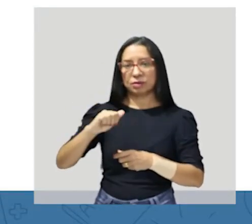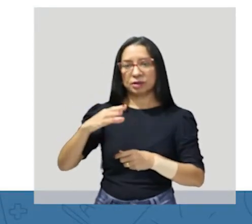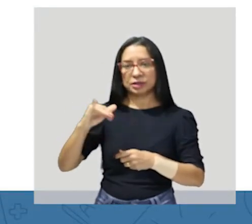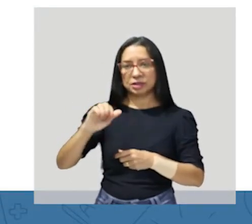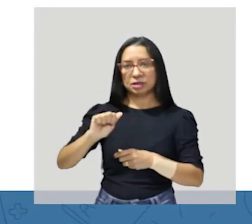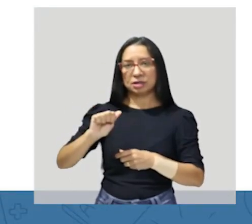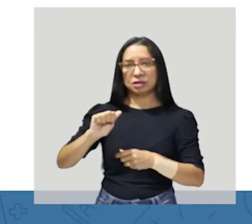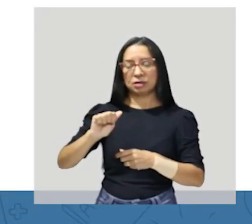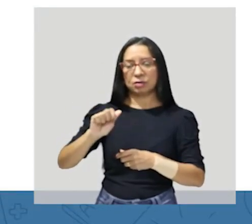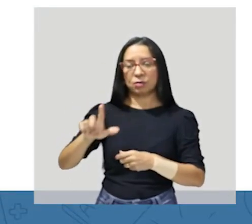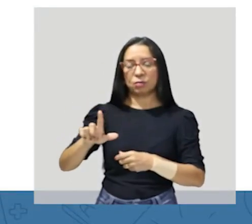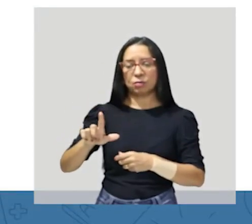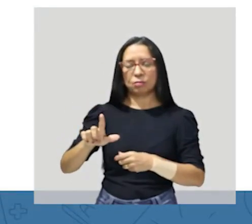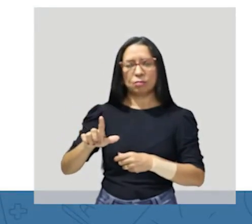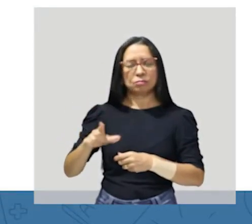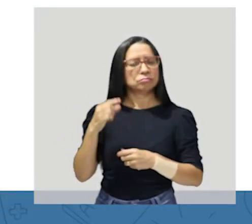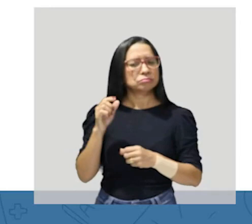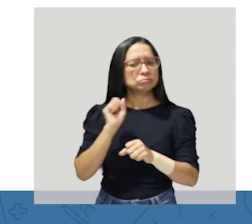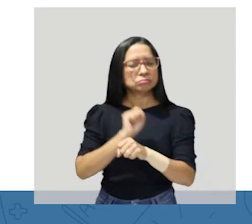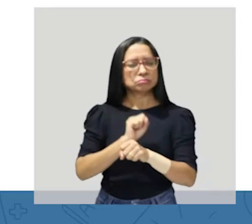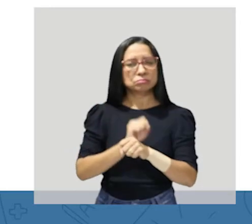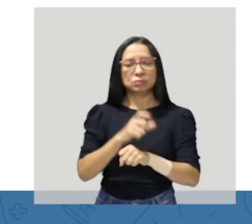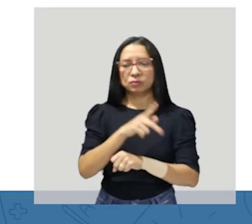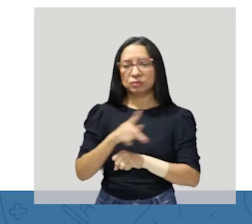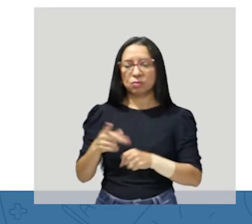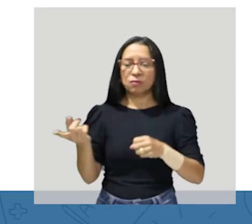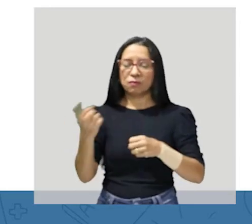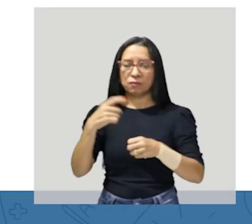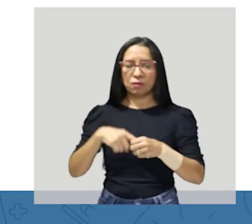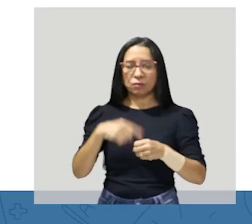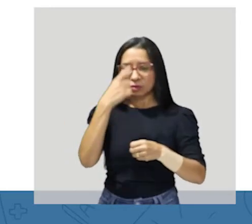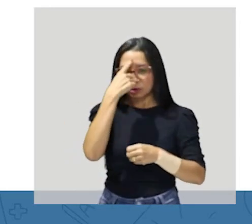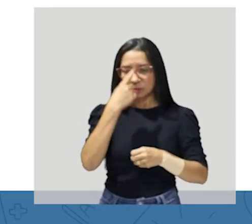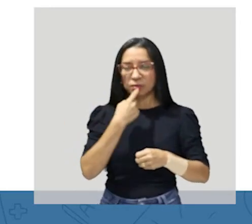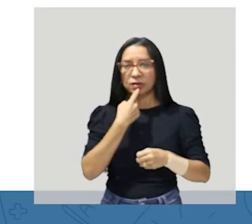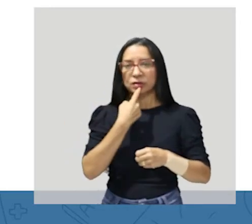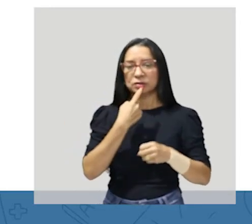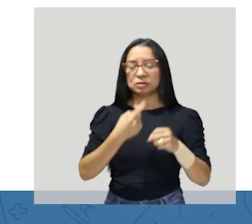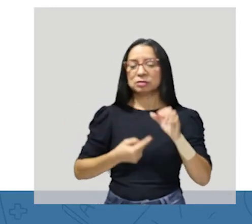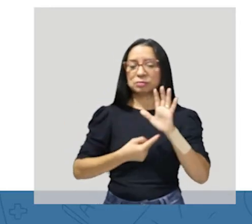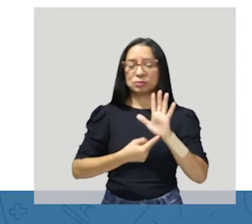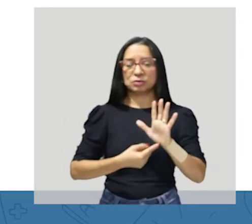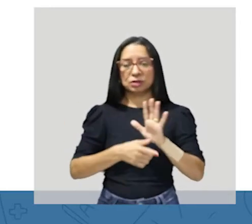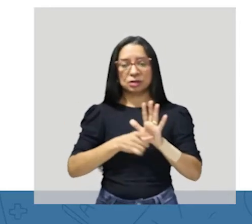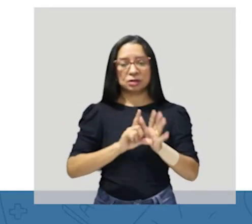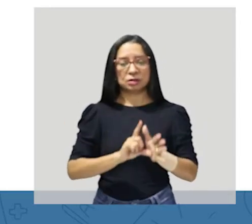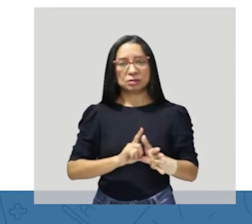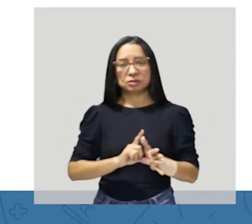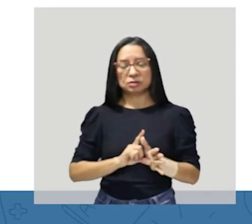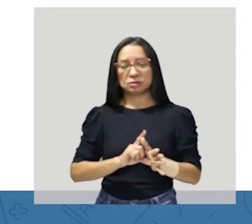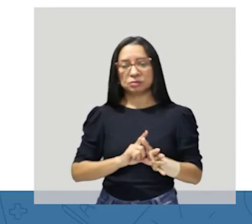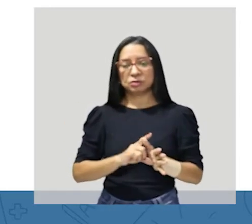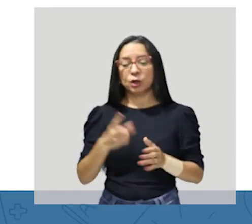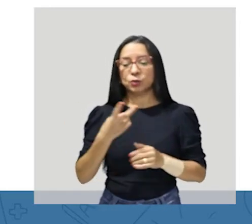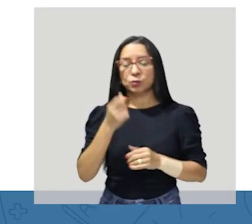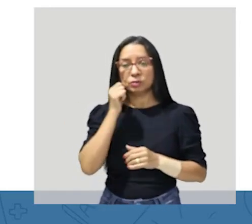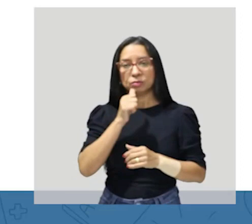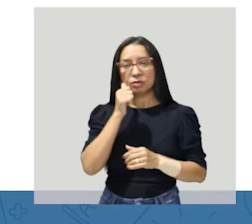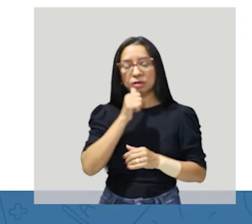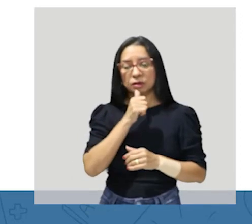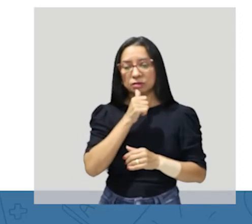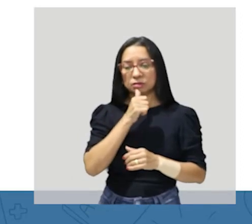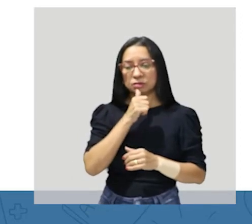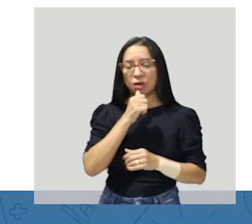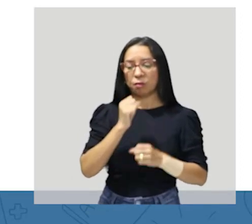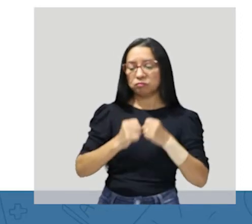Espera aí, professor. Volta um pouquinho. A imagem que eu mostrei ainda há pouco para vocês, das duas atletas lutando jiu-jitsu. Ali elas estão